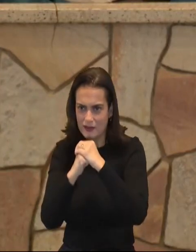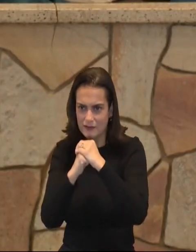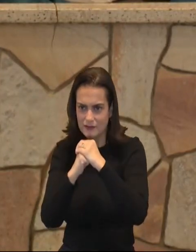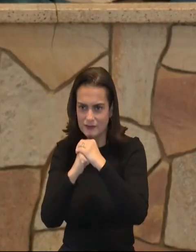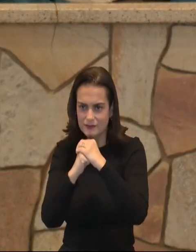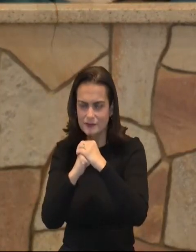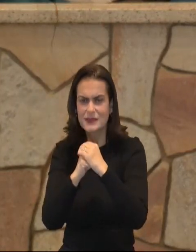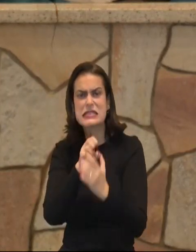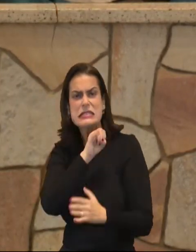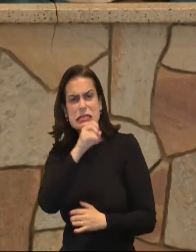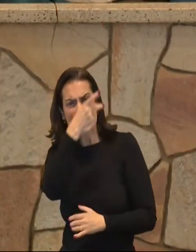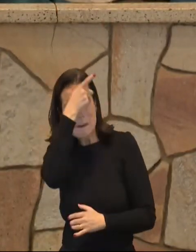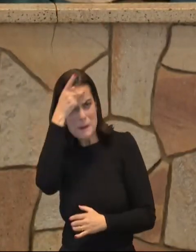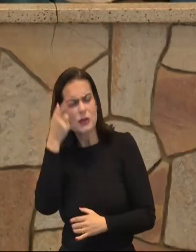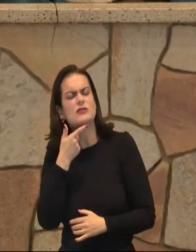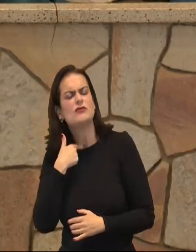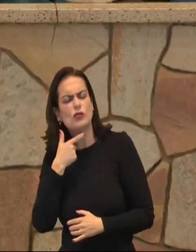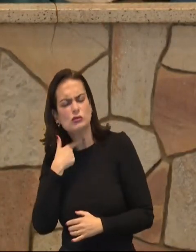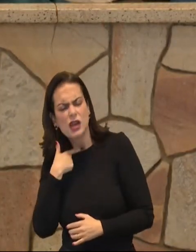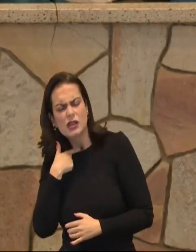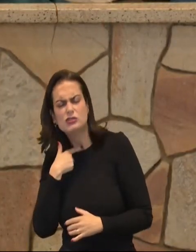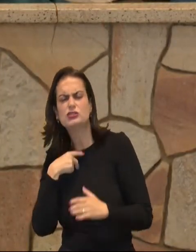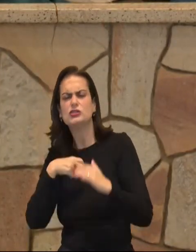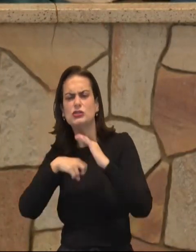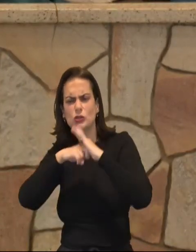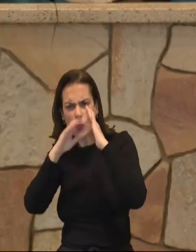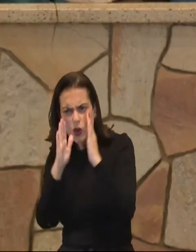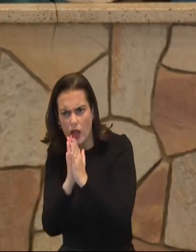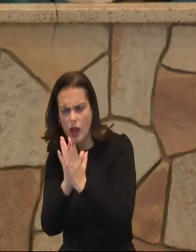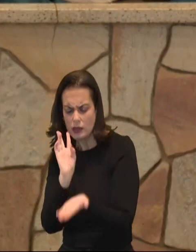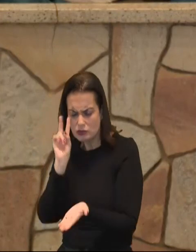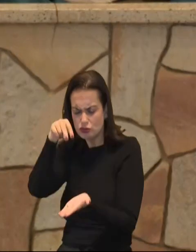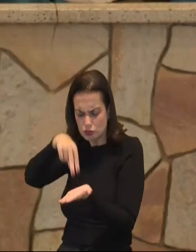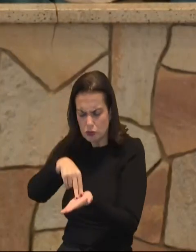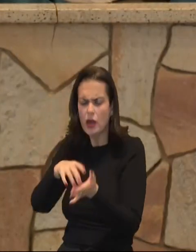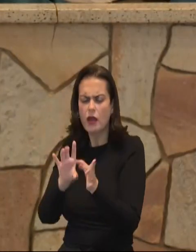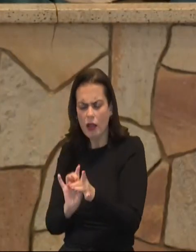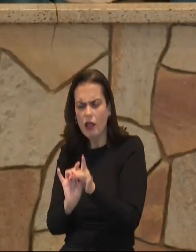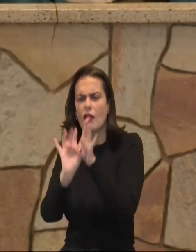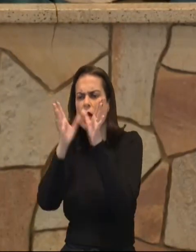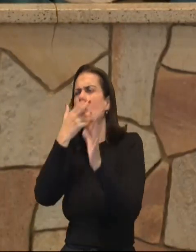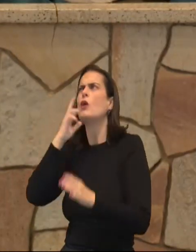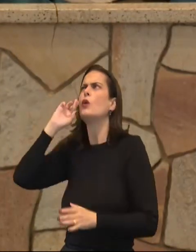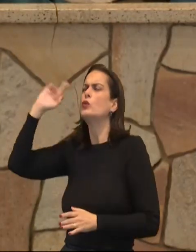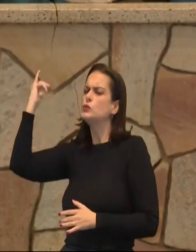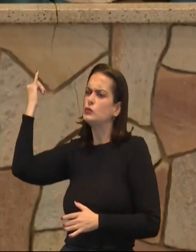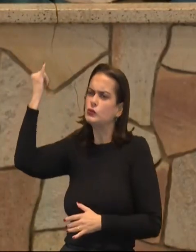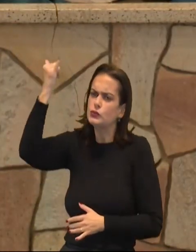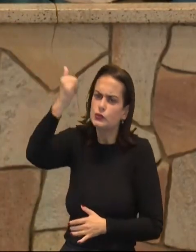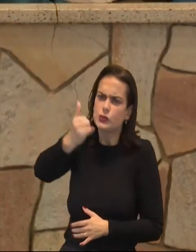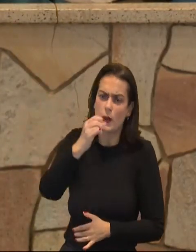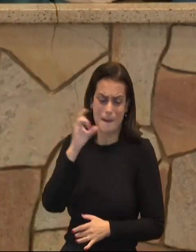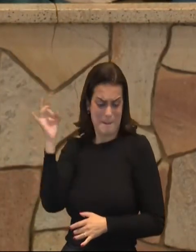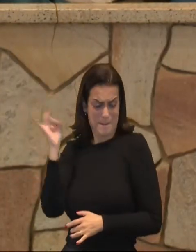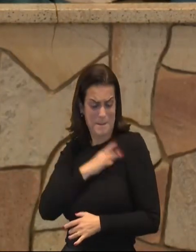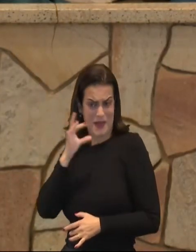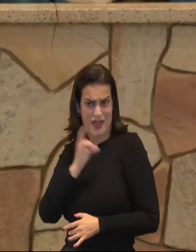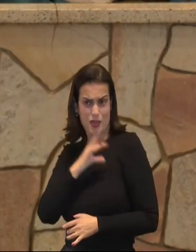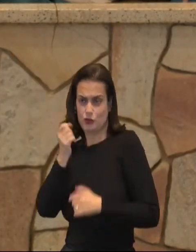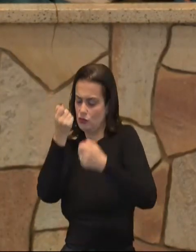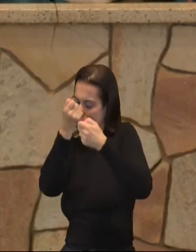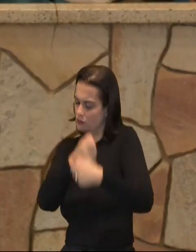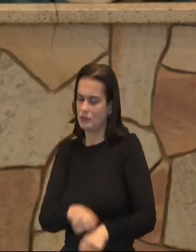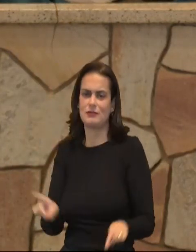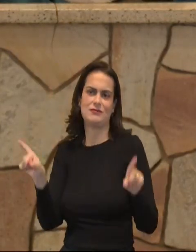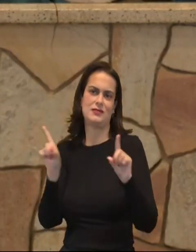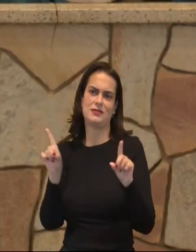Aqueles que desejarem, fiquem em pé. Vamos clamar ao Senhor que fala conosco. Não tenha